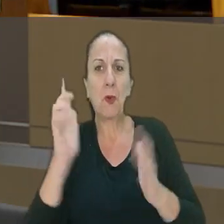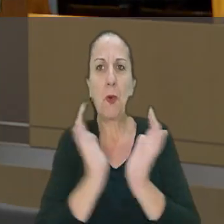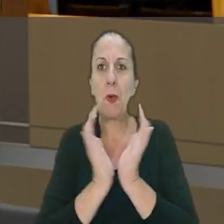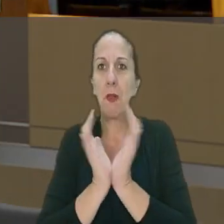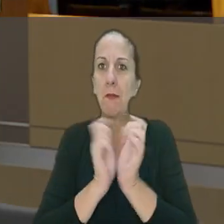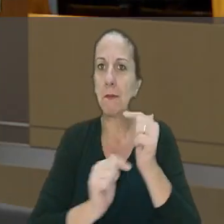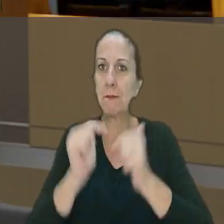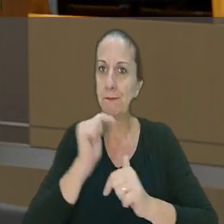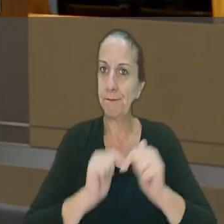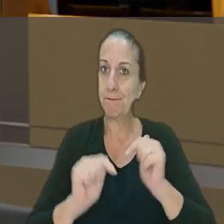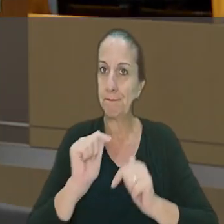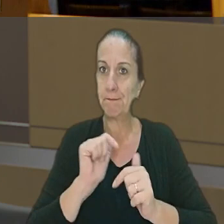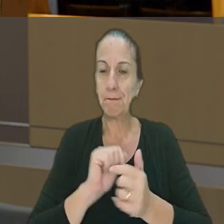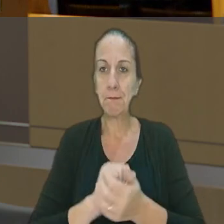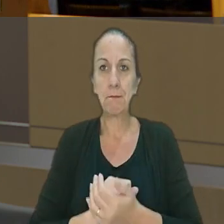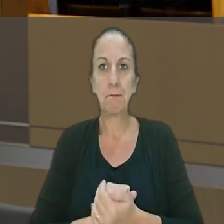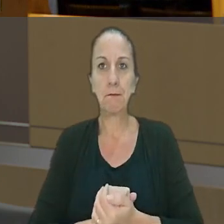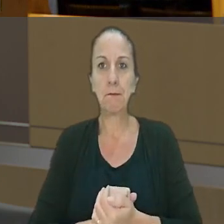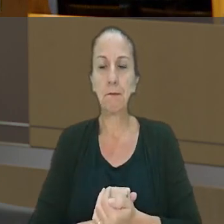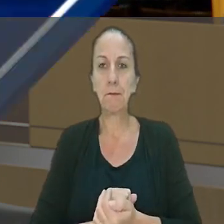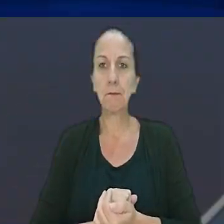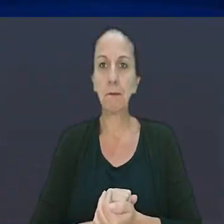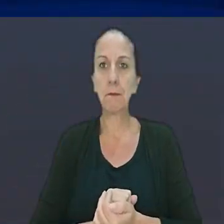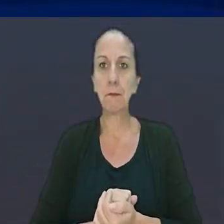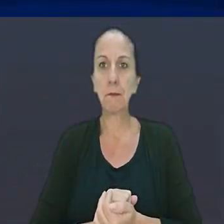a tiros de um colega de trabalho.